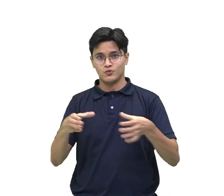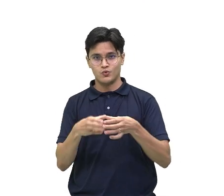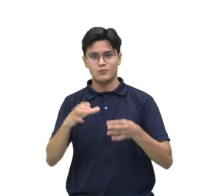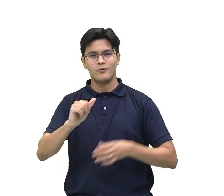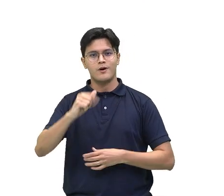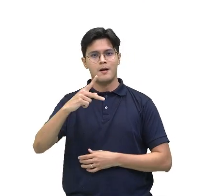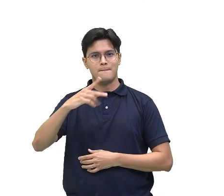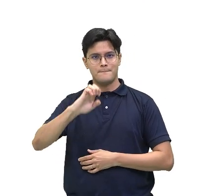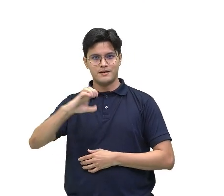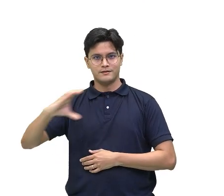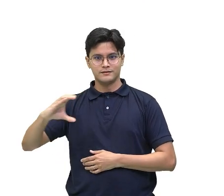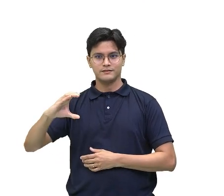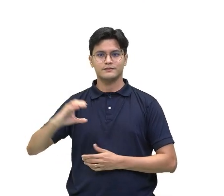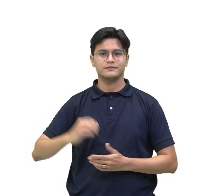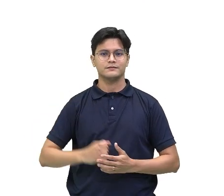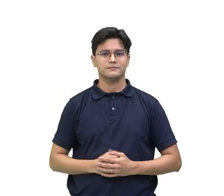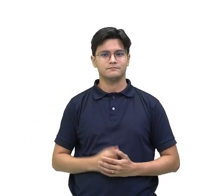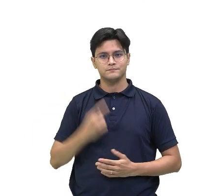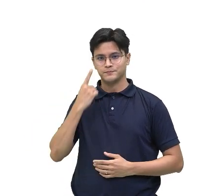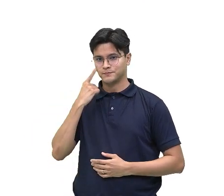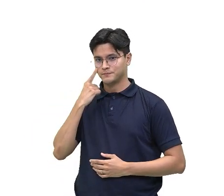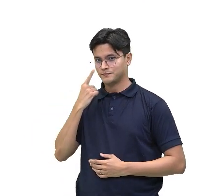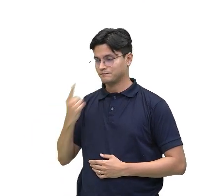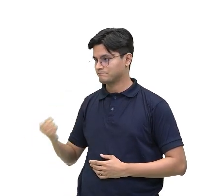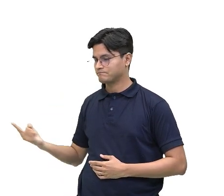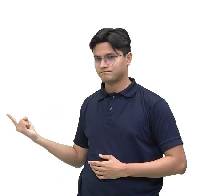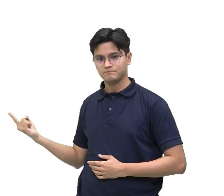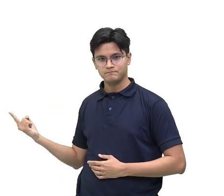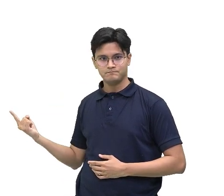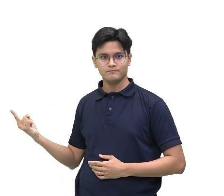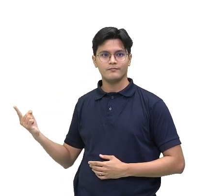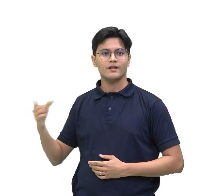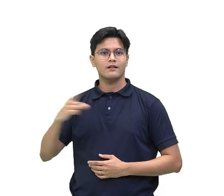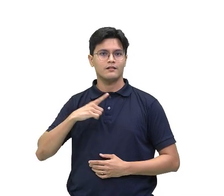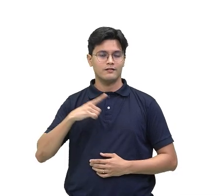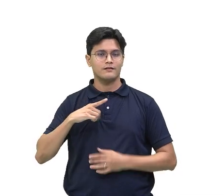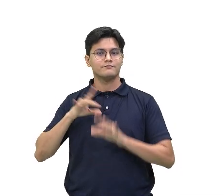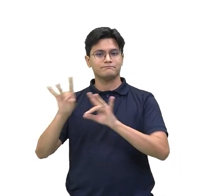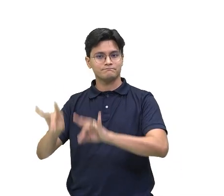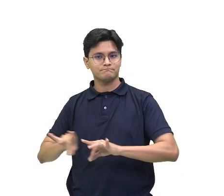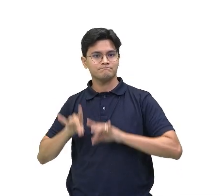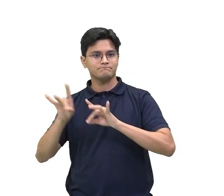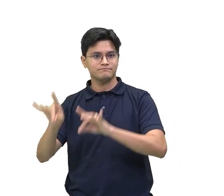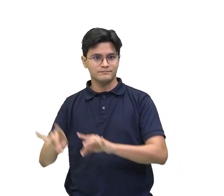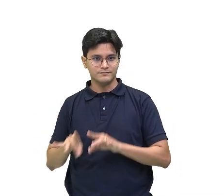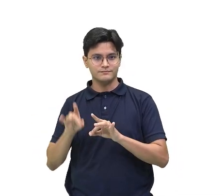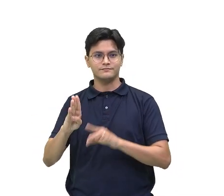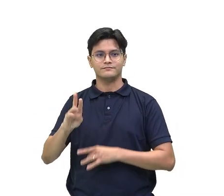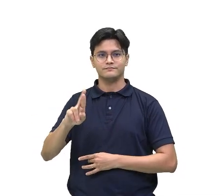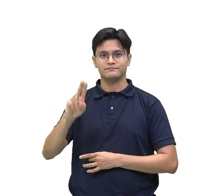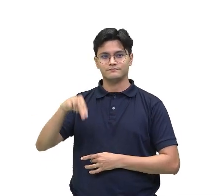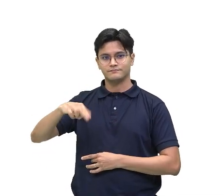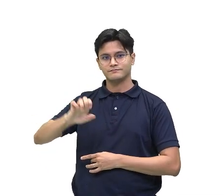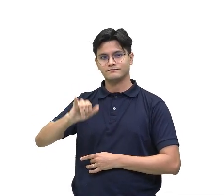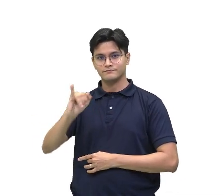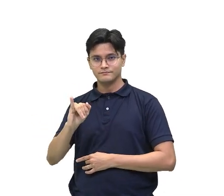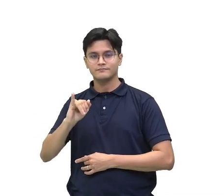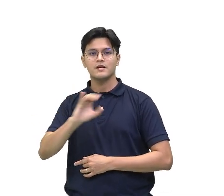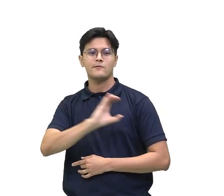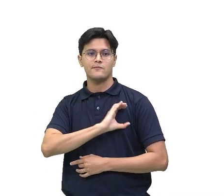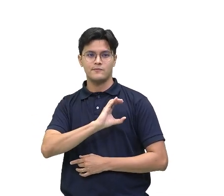APEC, gente? Vamos observar aí que vai ser formado pela Austrália, Brunei,